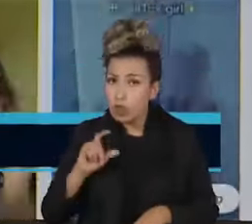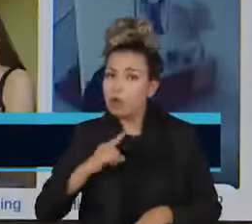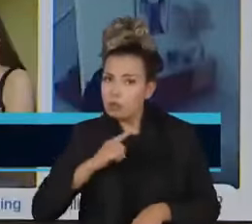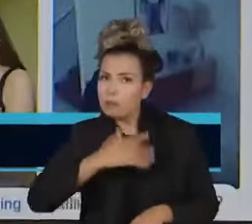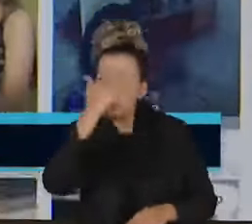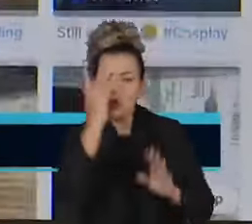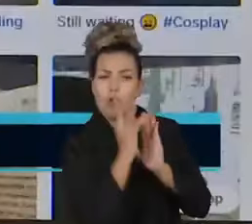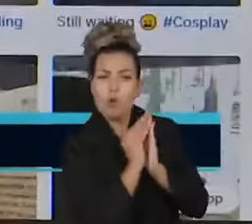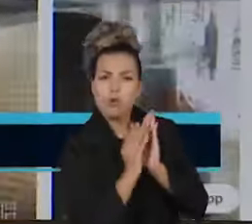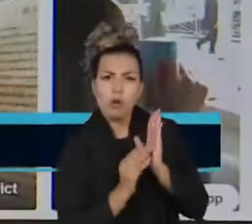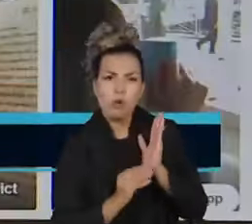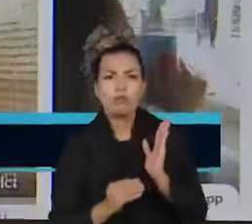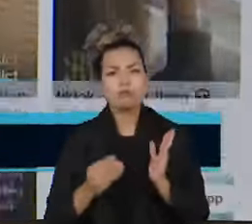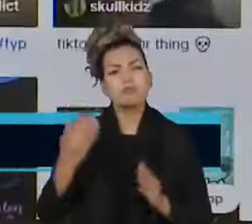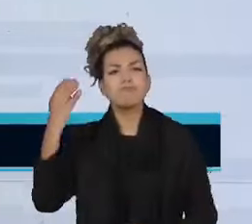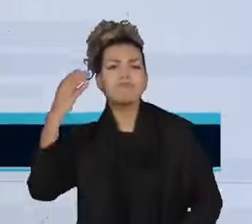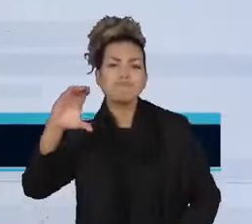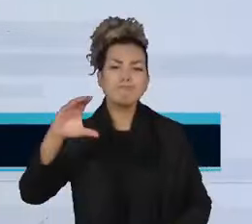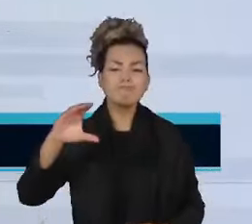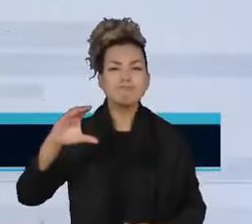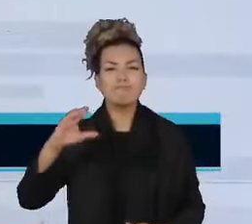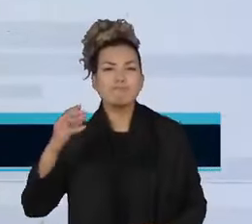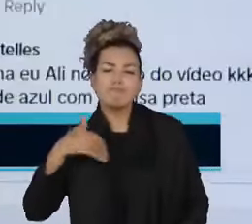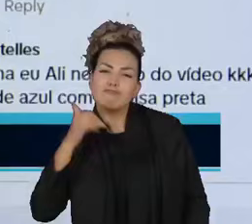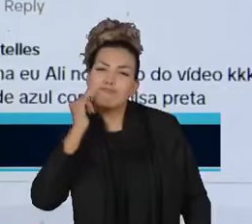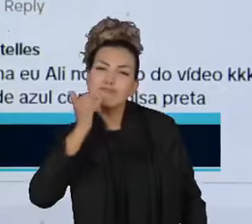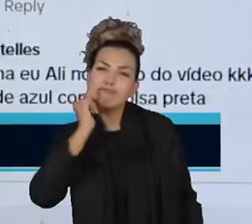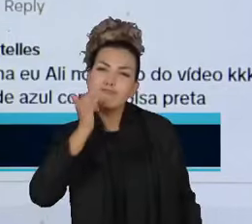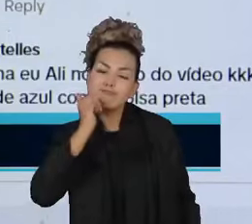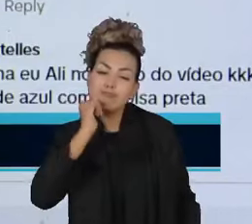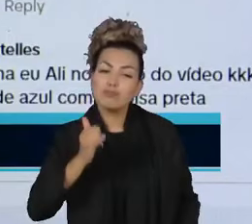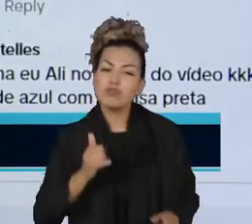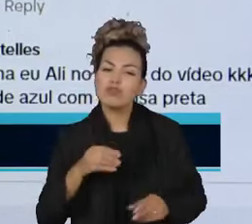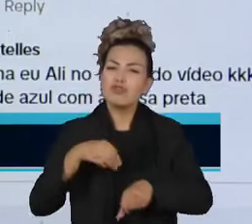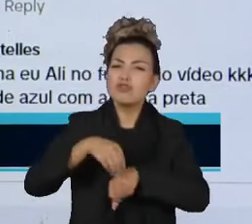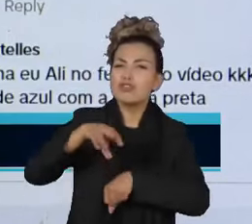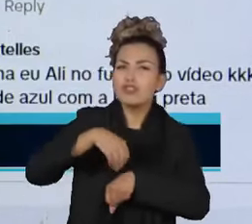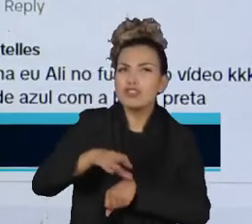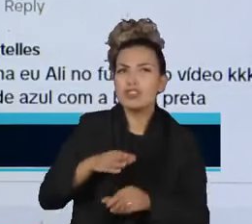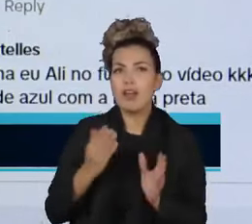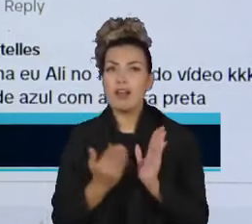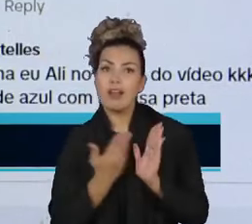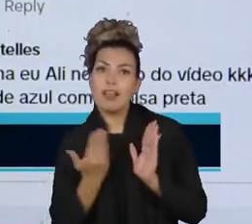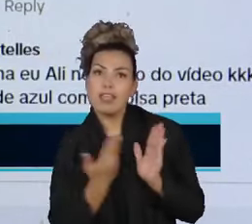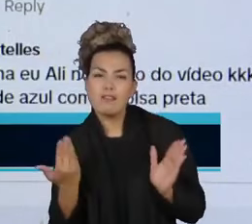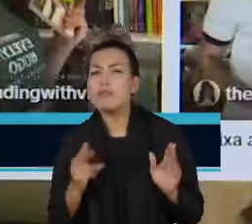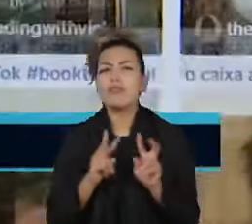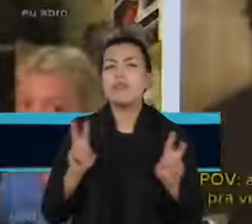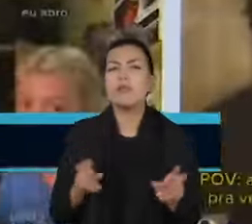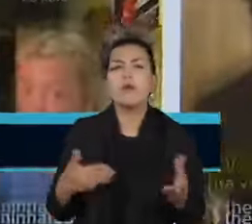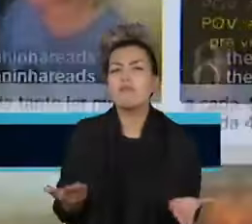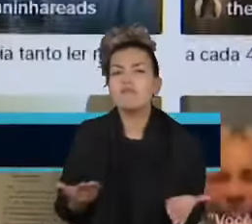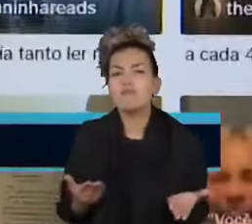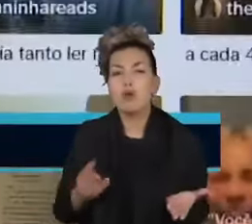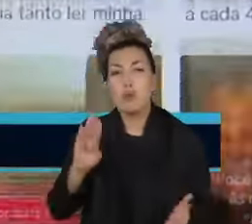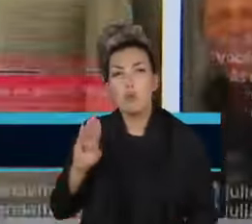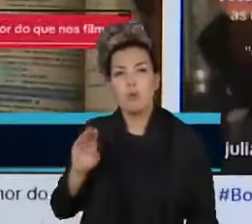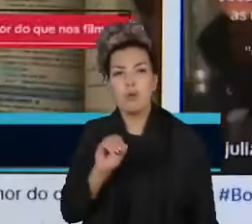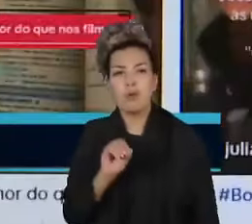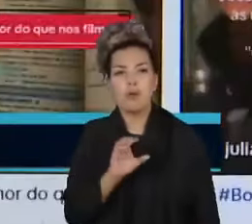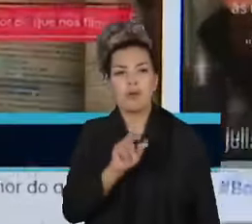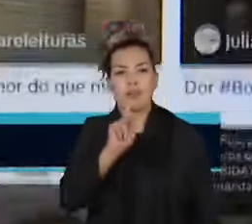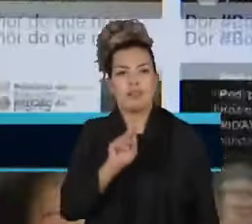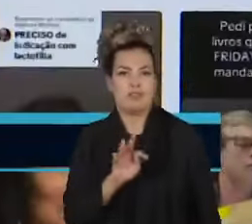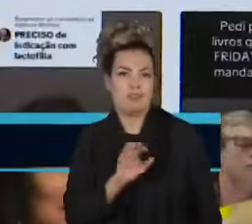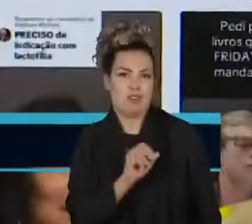que compartilha recomendações, com resenhas e discussões sobre livros, chamada BookTok. O movimento surgiu durante